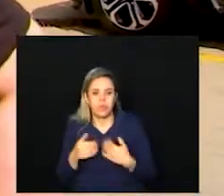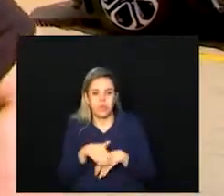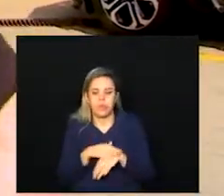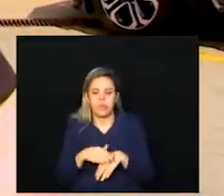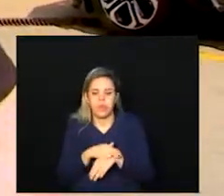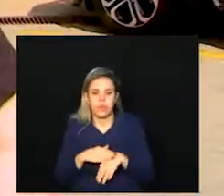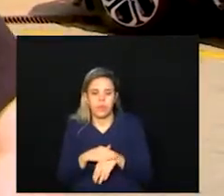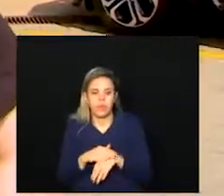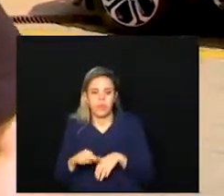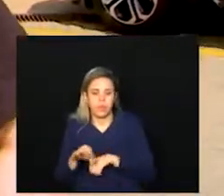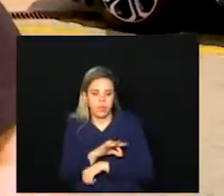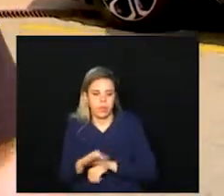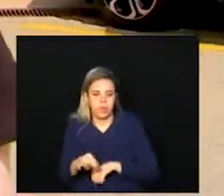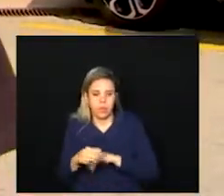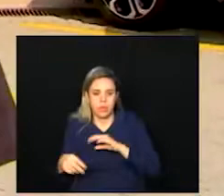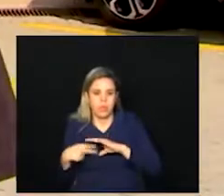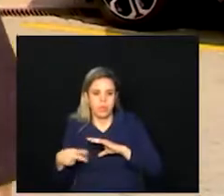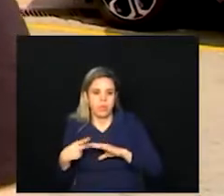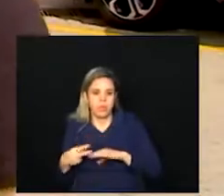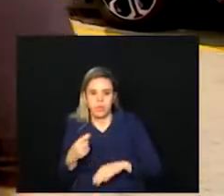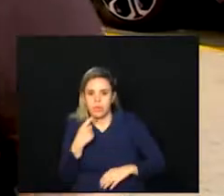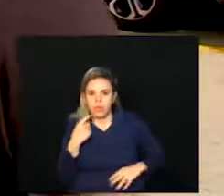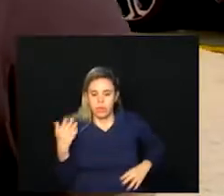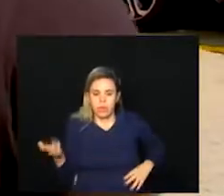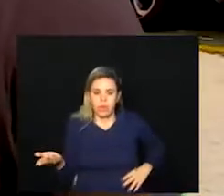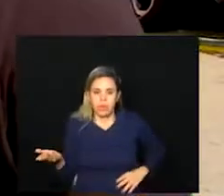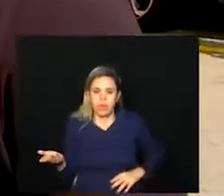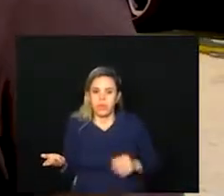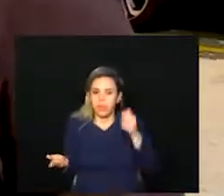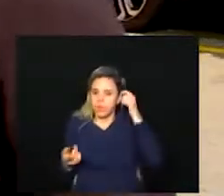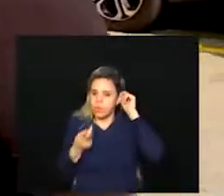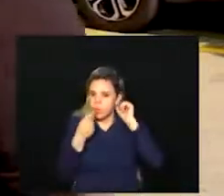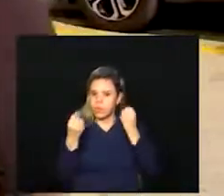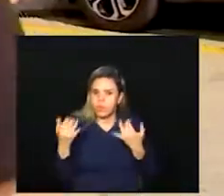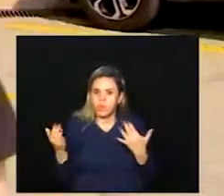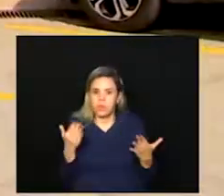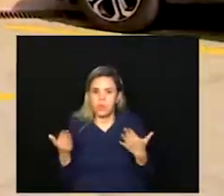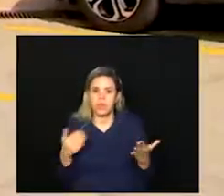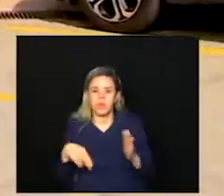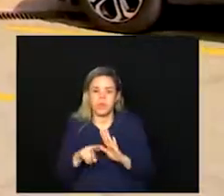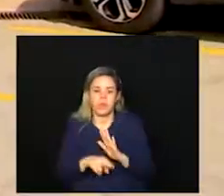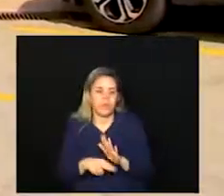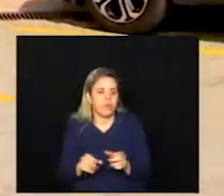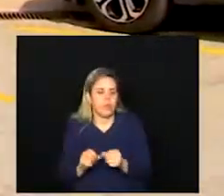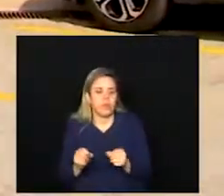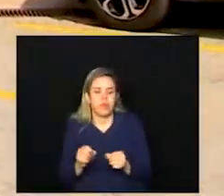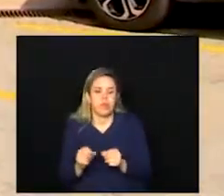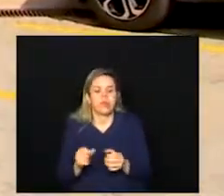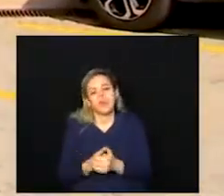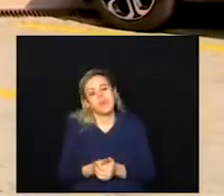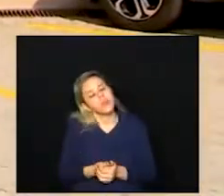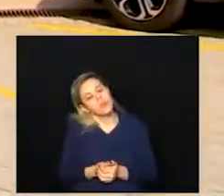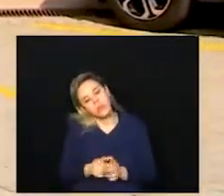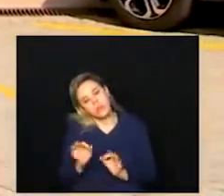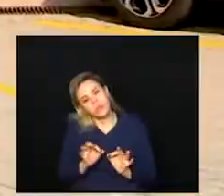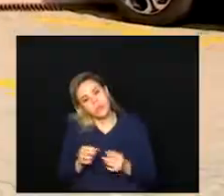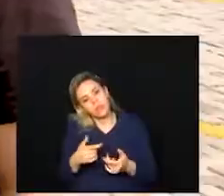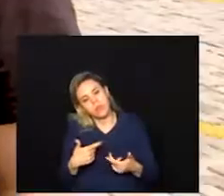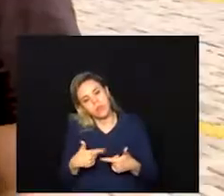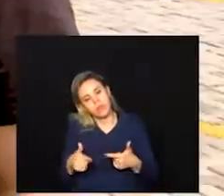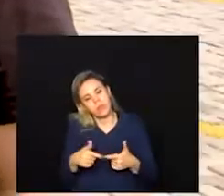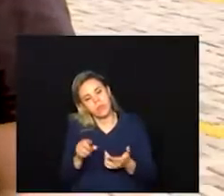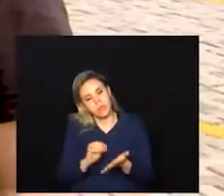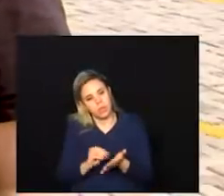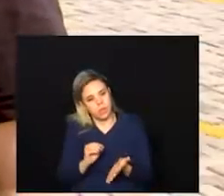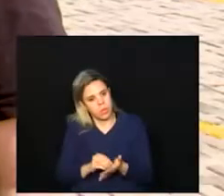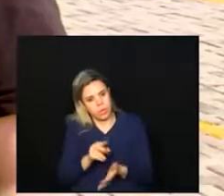também com o arquiteto da Câmara Municipal de Campinas, que falou qual o procedimento que será adotado para regularizar a situação. O